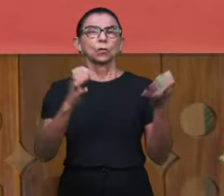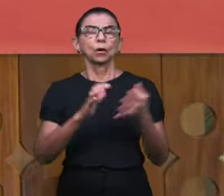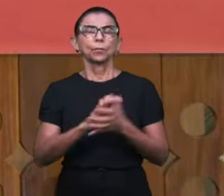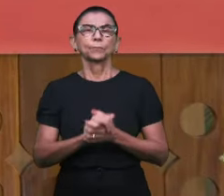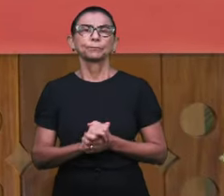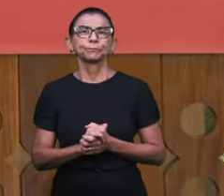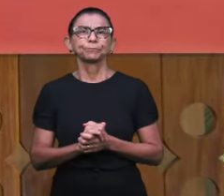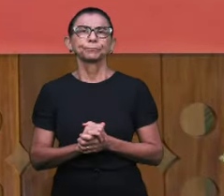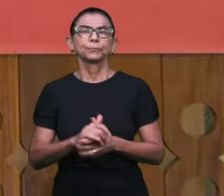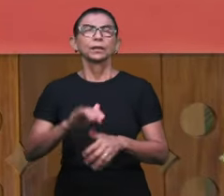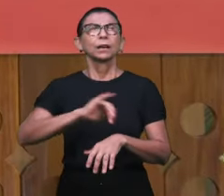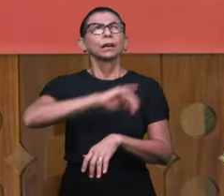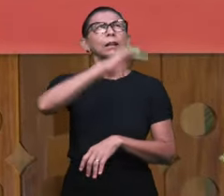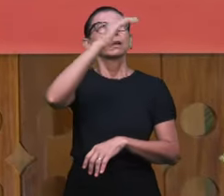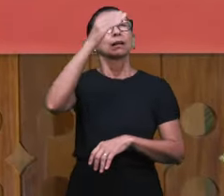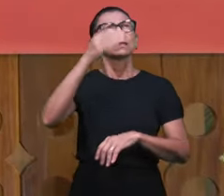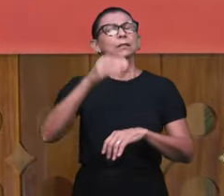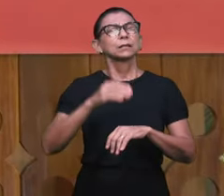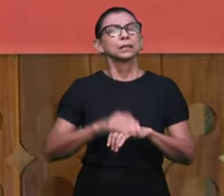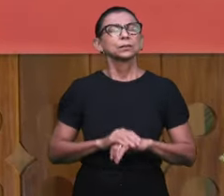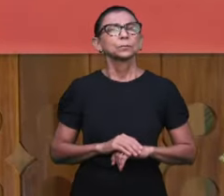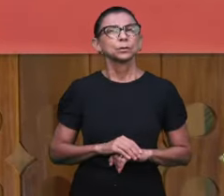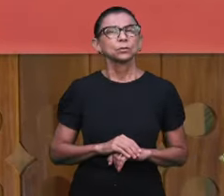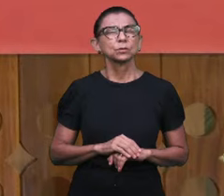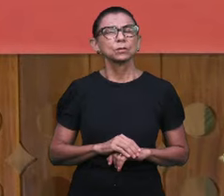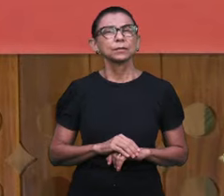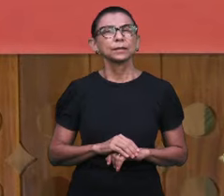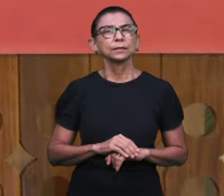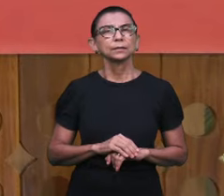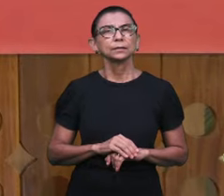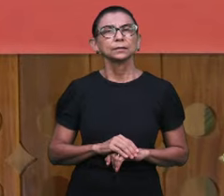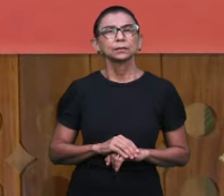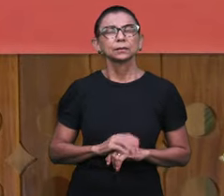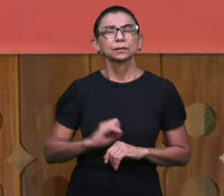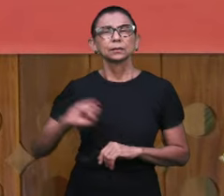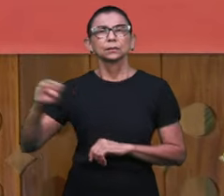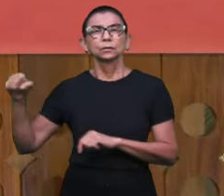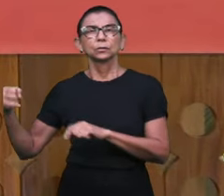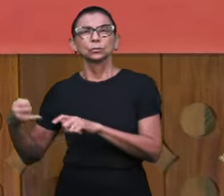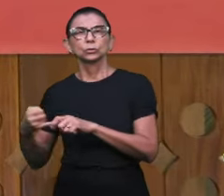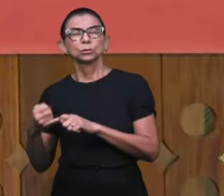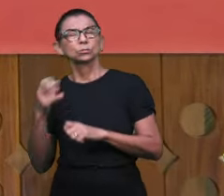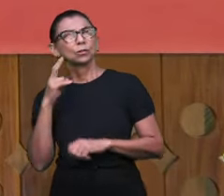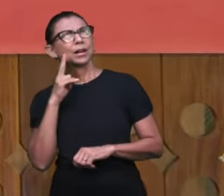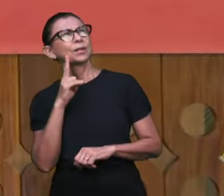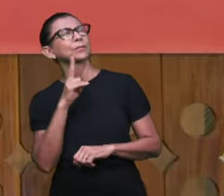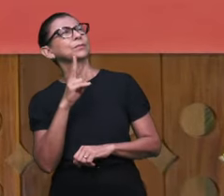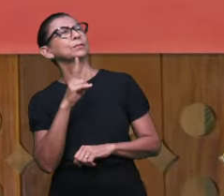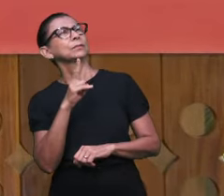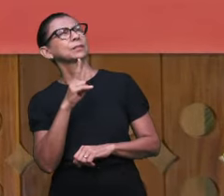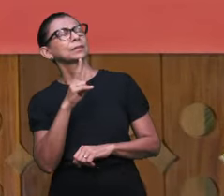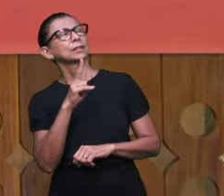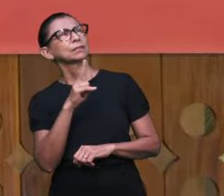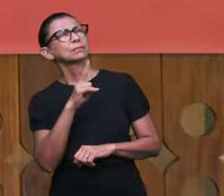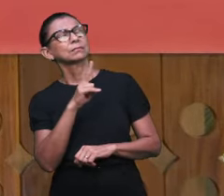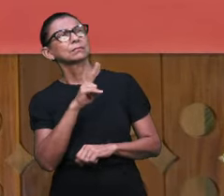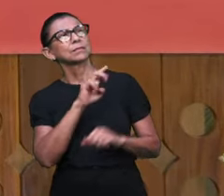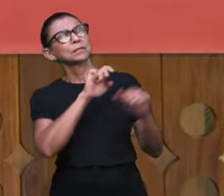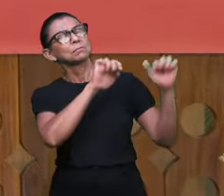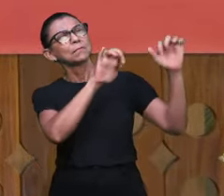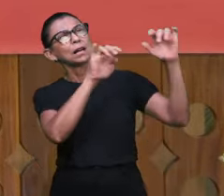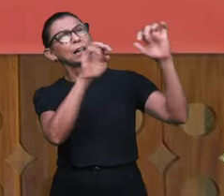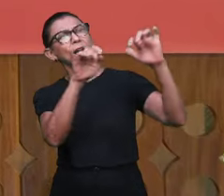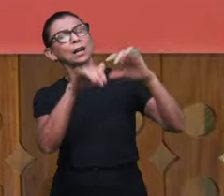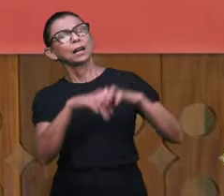disse: peraí, de que lado você está? Ele estava em cima do muro, era a batalha que Israel estava. Você é